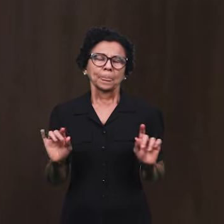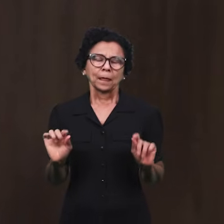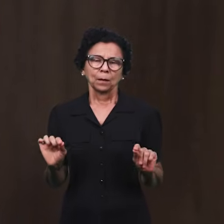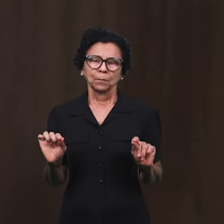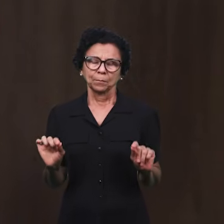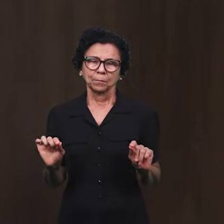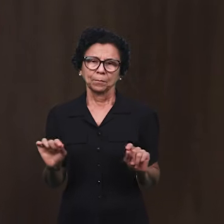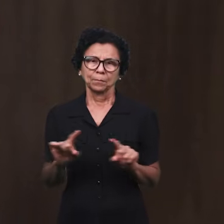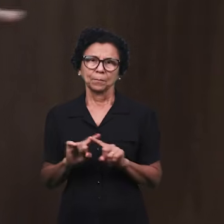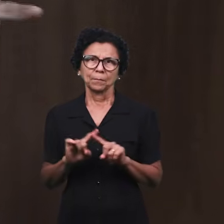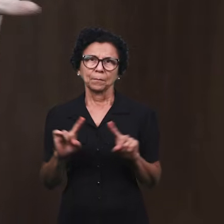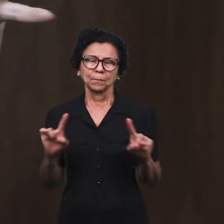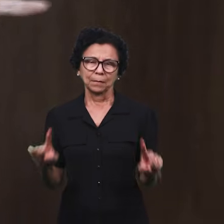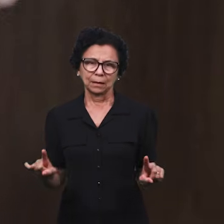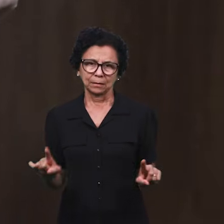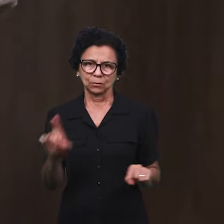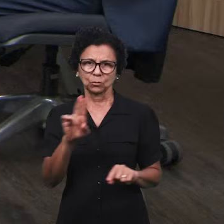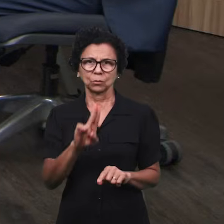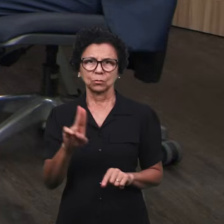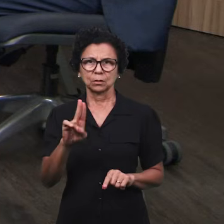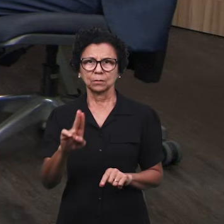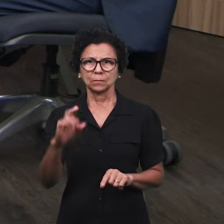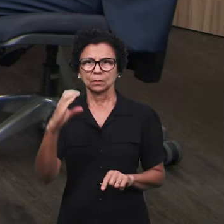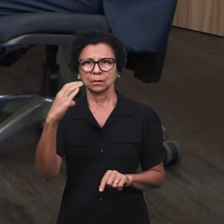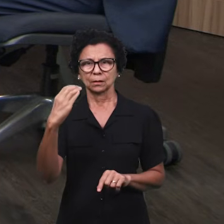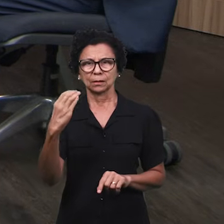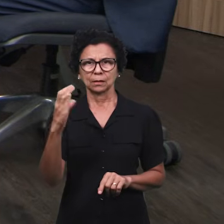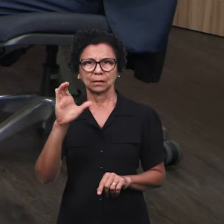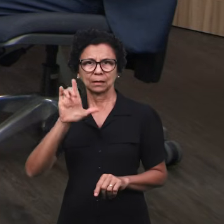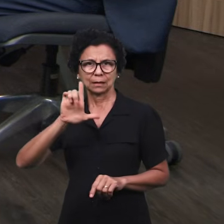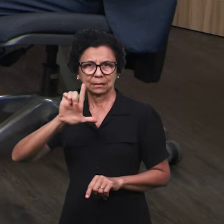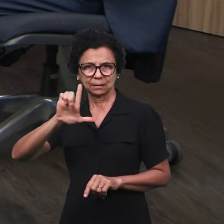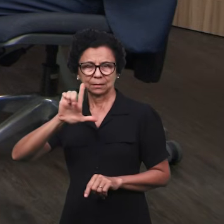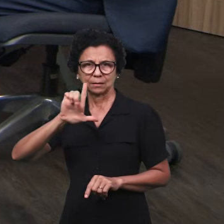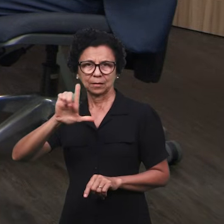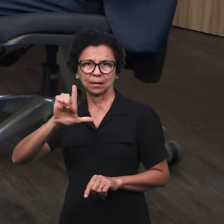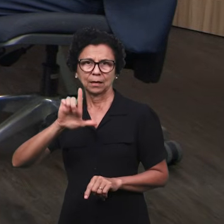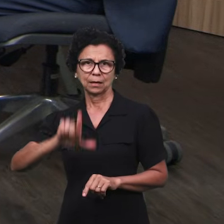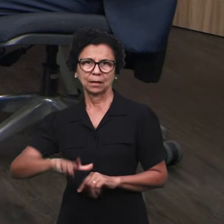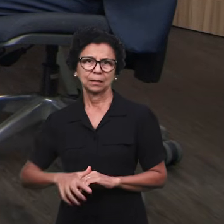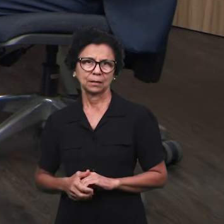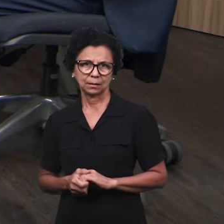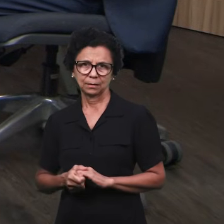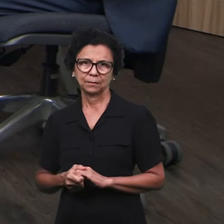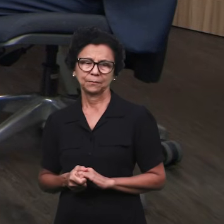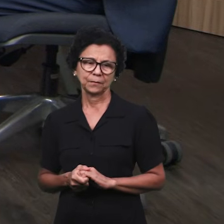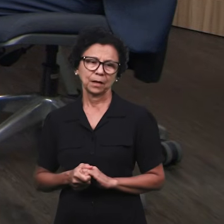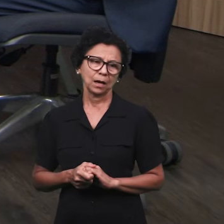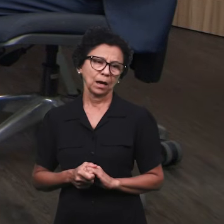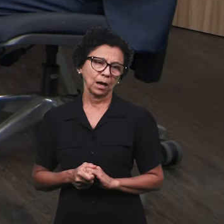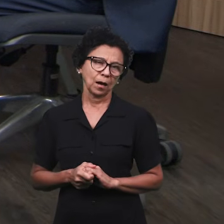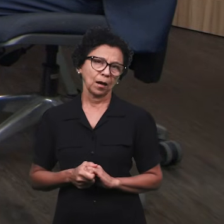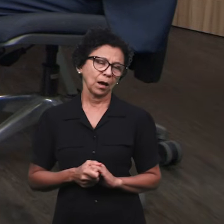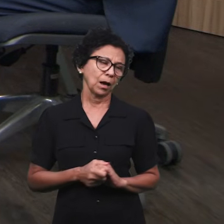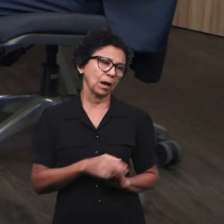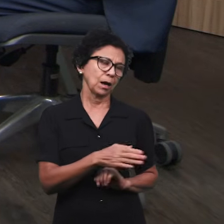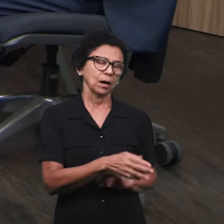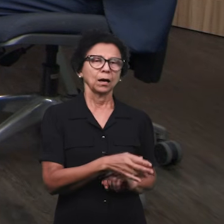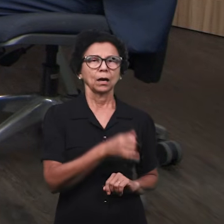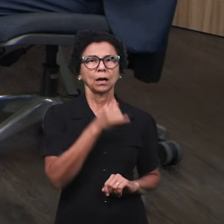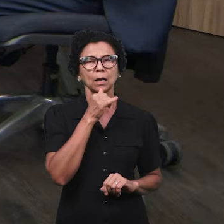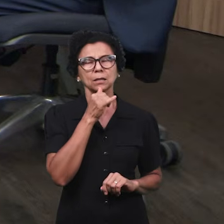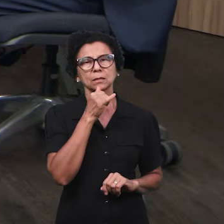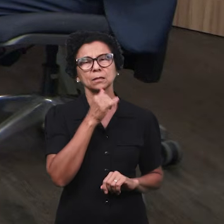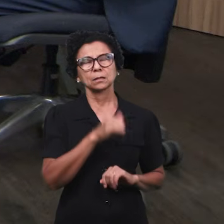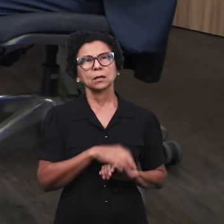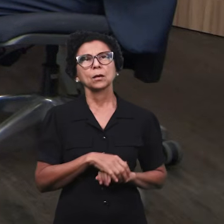uma parte da Libras que são os classificadores. Priscila, eu não sei o que é um junco. A mãe de Moisés foi lá e